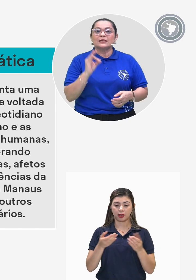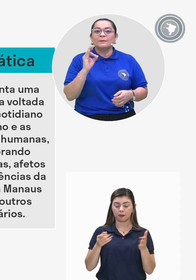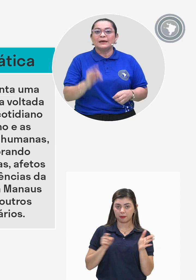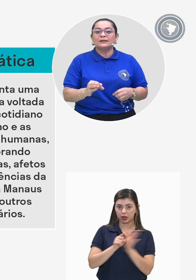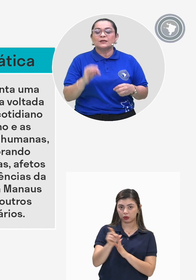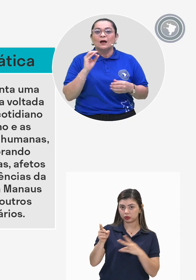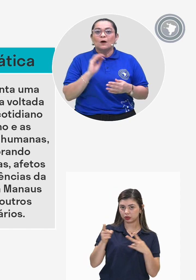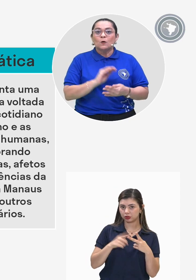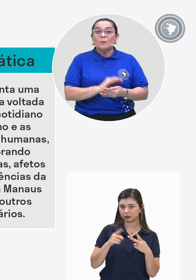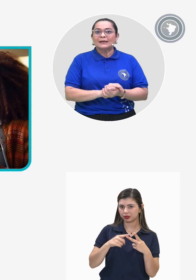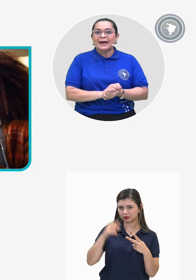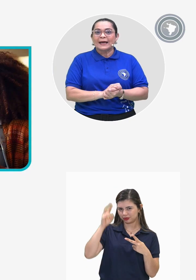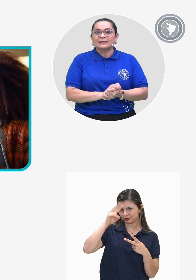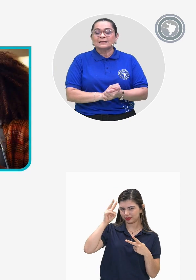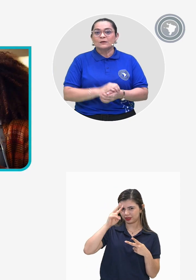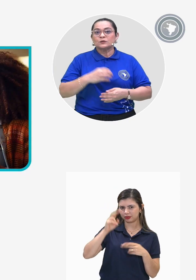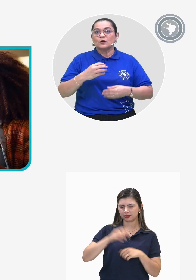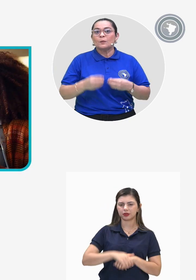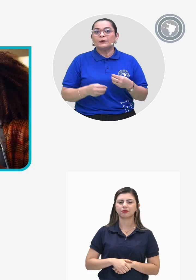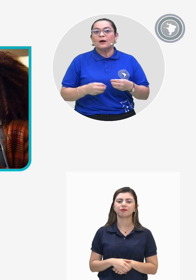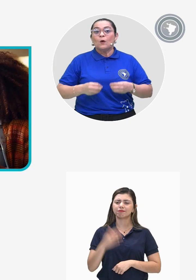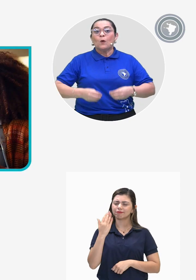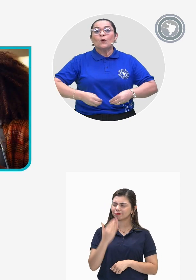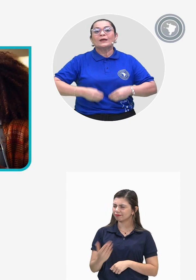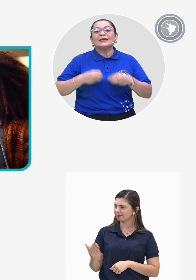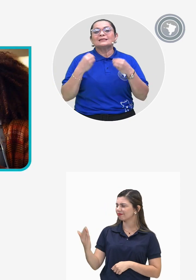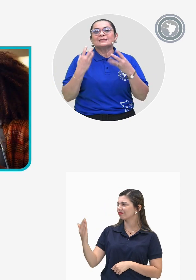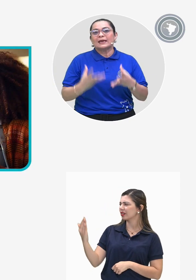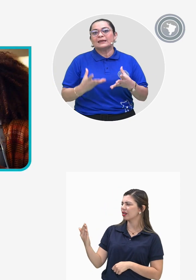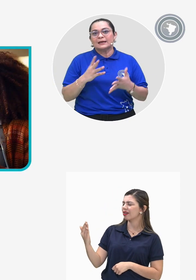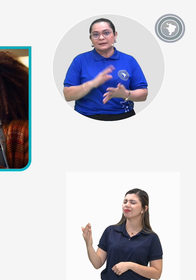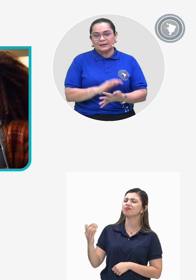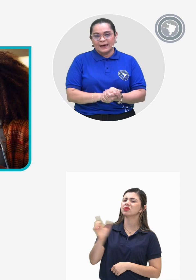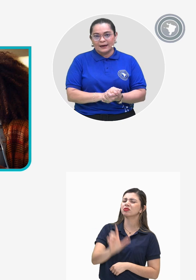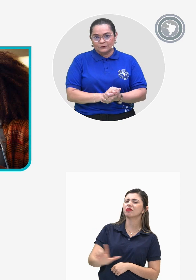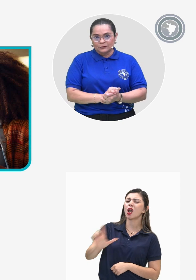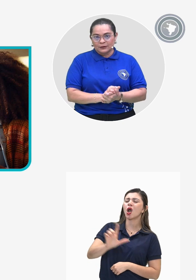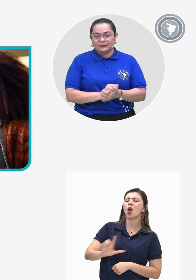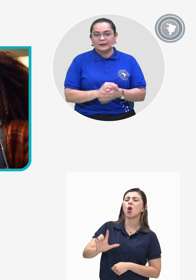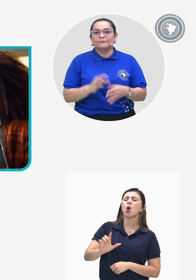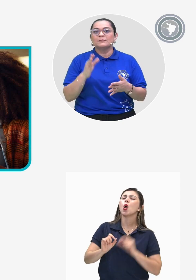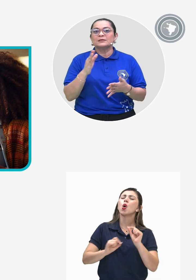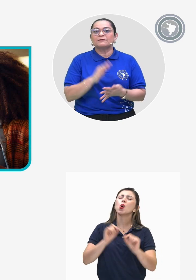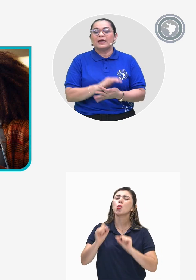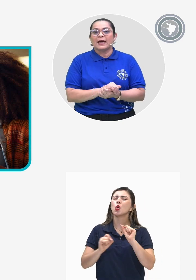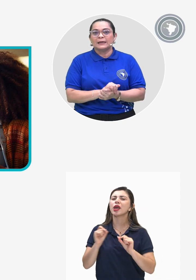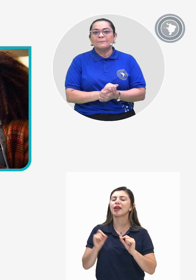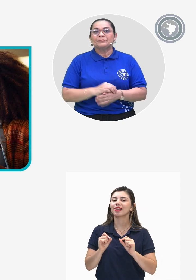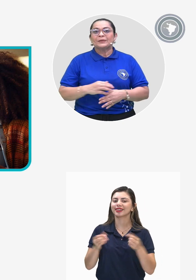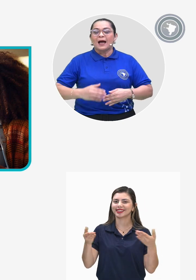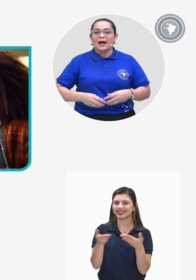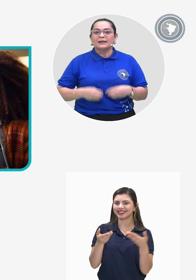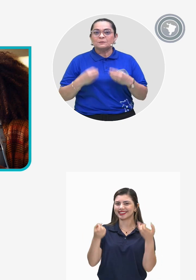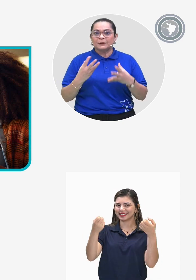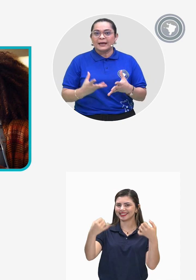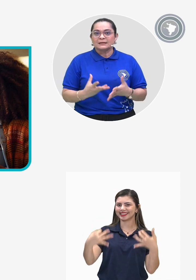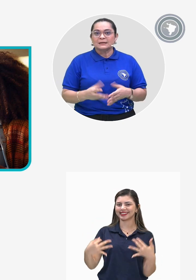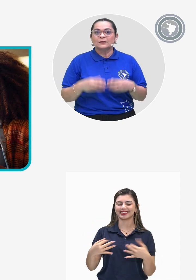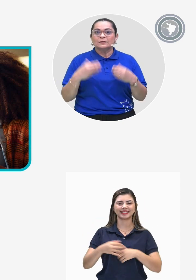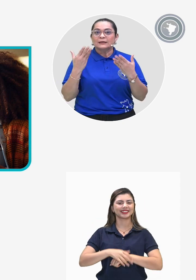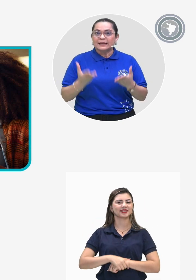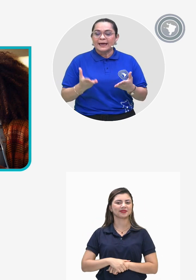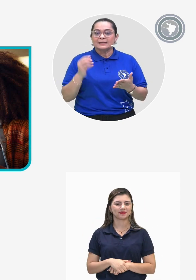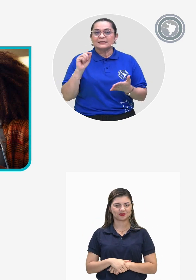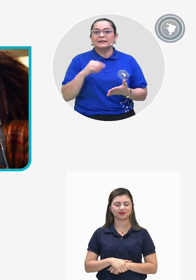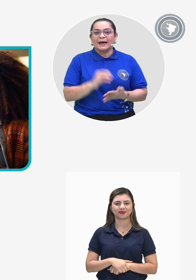é justamente uma indagação sobre o que seria literatura. Então, vamos ver aí a